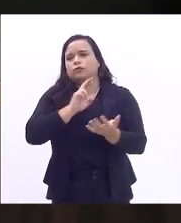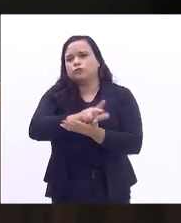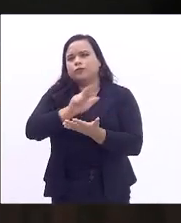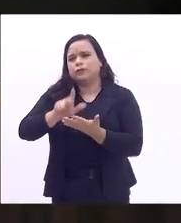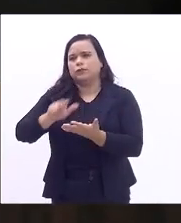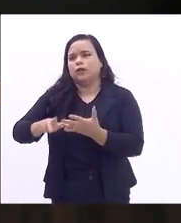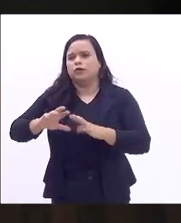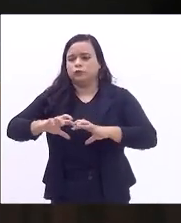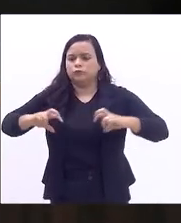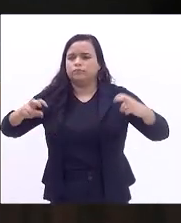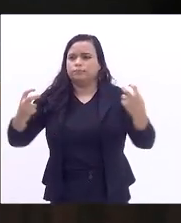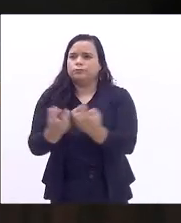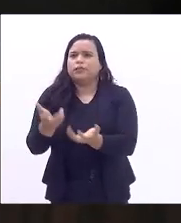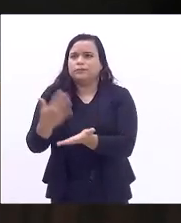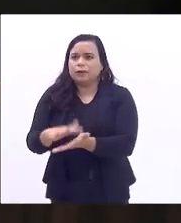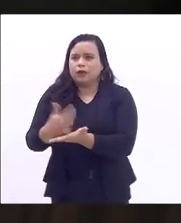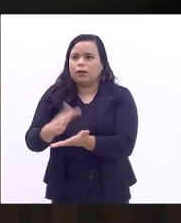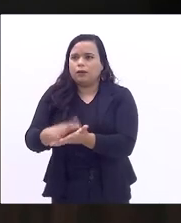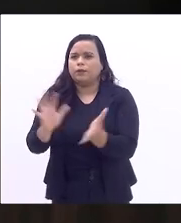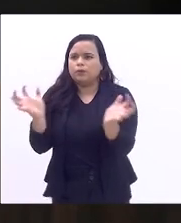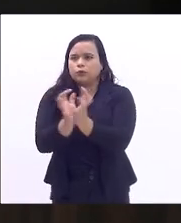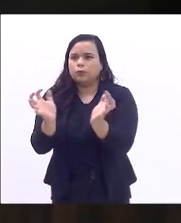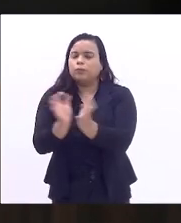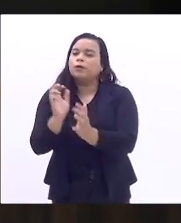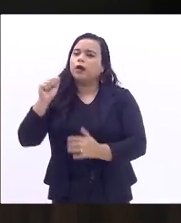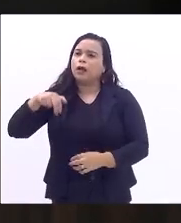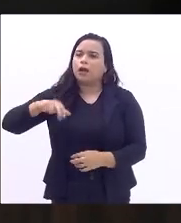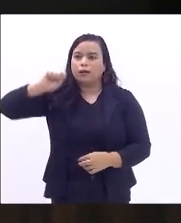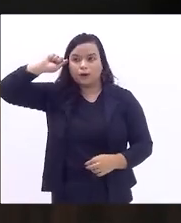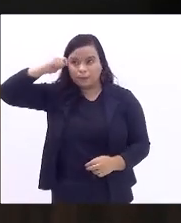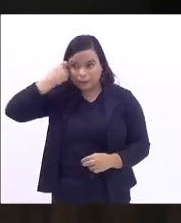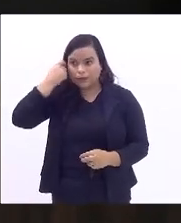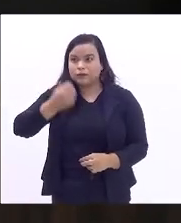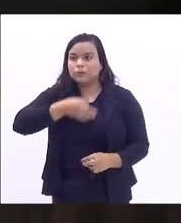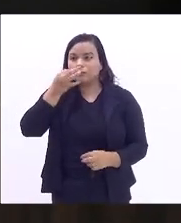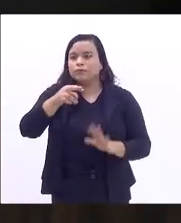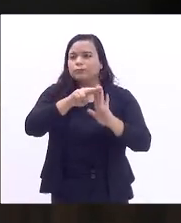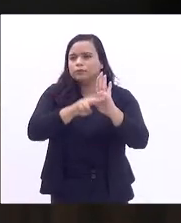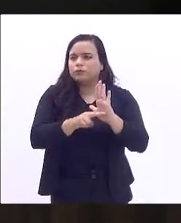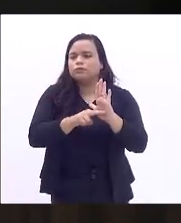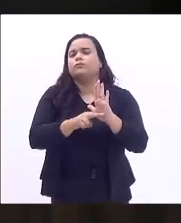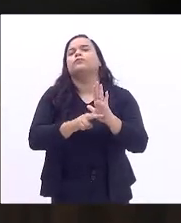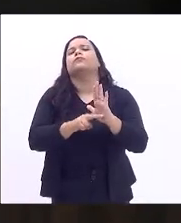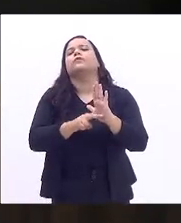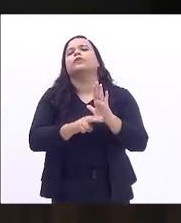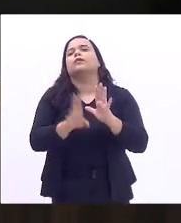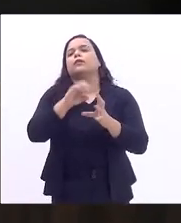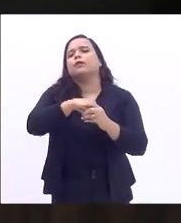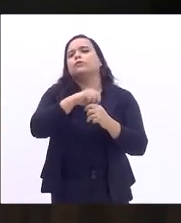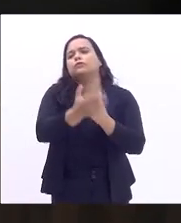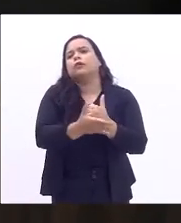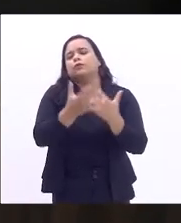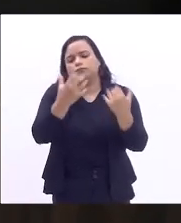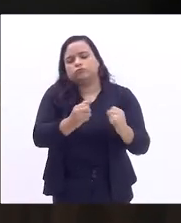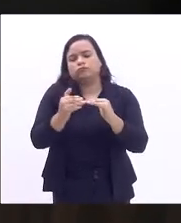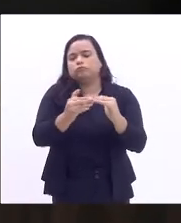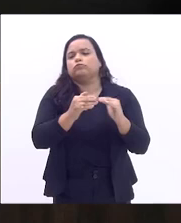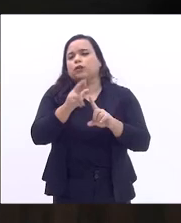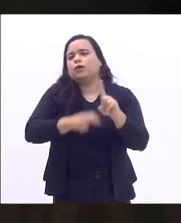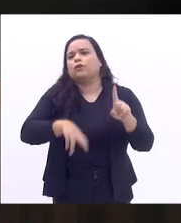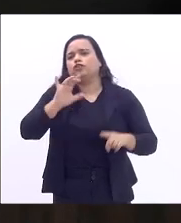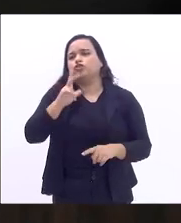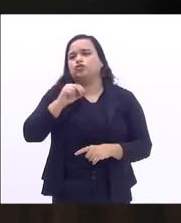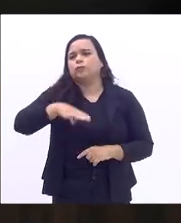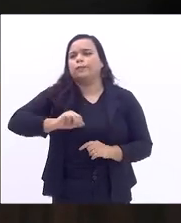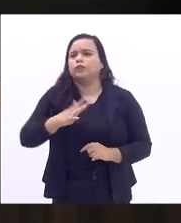de samba turma da Ana Preta parte da comissão de normas internas a pena favorável lá do deputado Chico Machado em